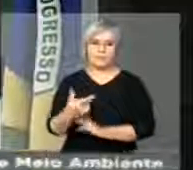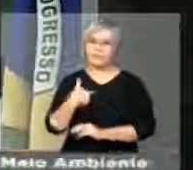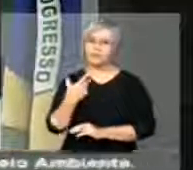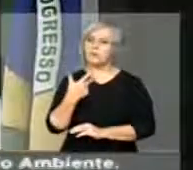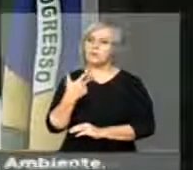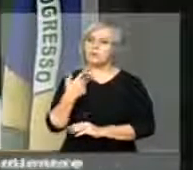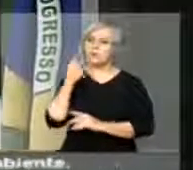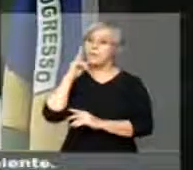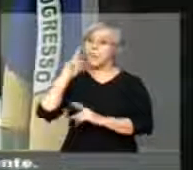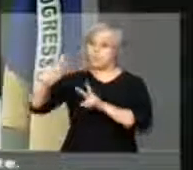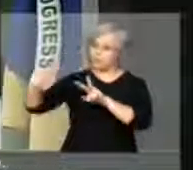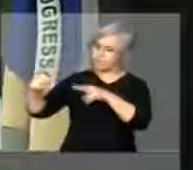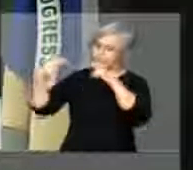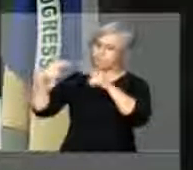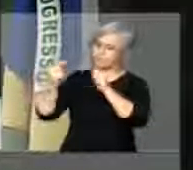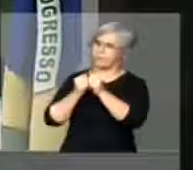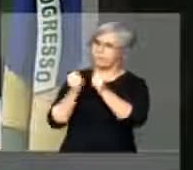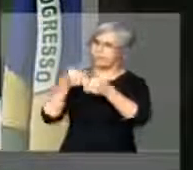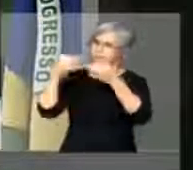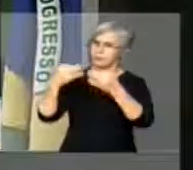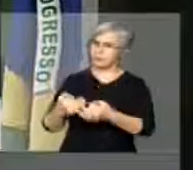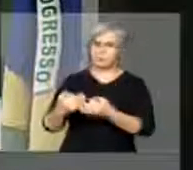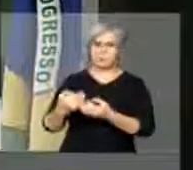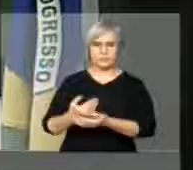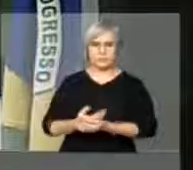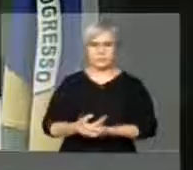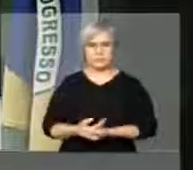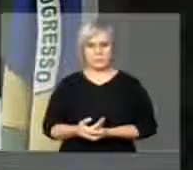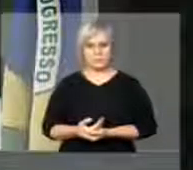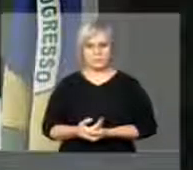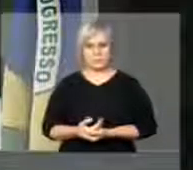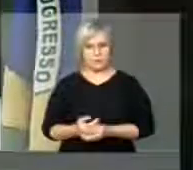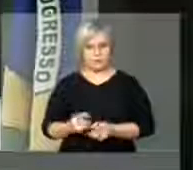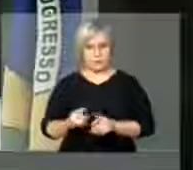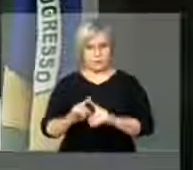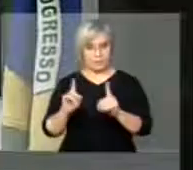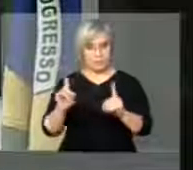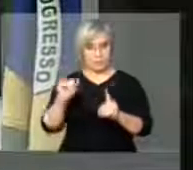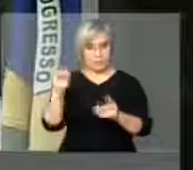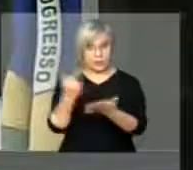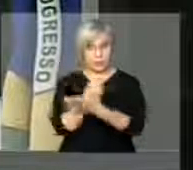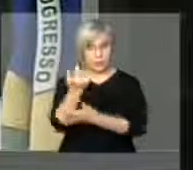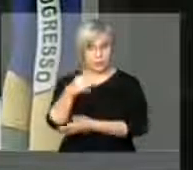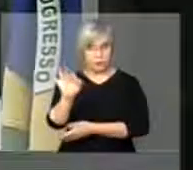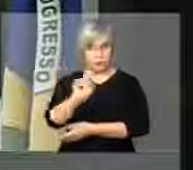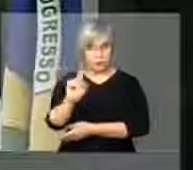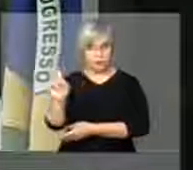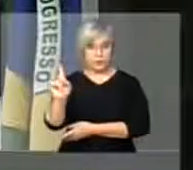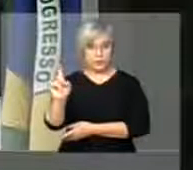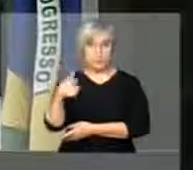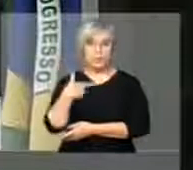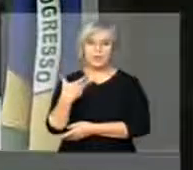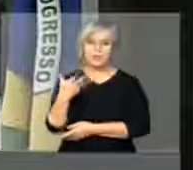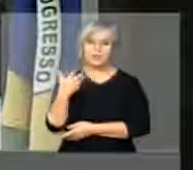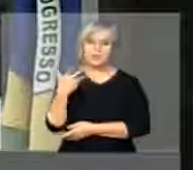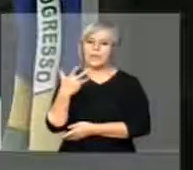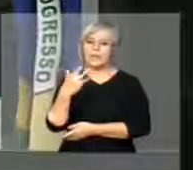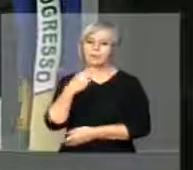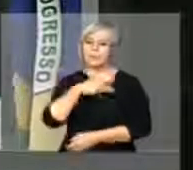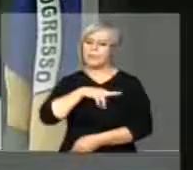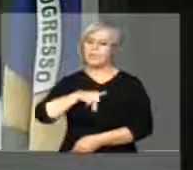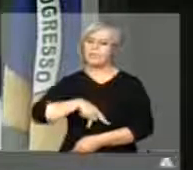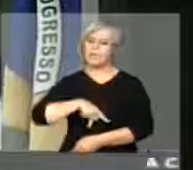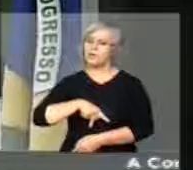Excelência, porque seriam desmoralizados. Mas se isso não ocorrer, eu quero que o Ministério